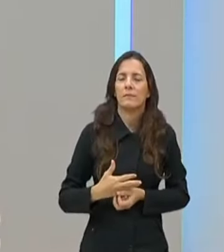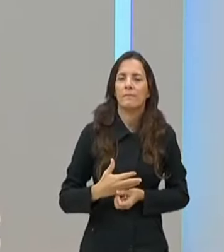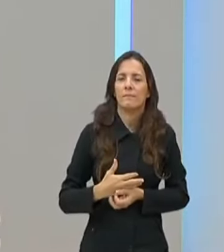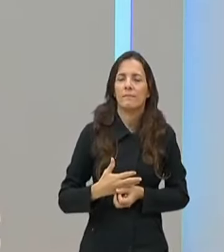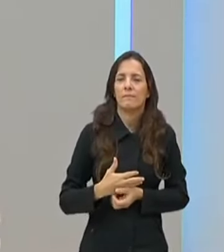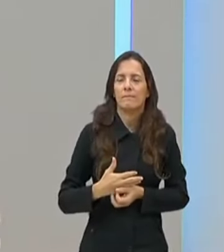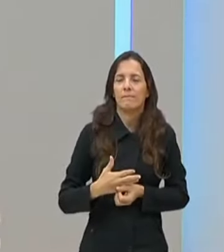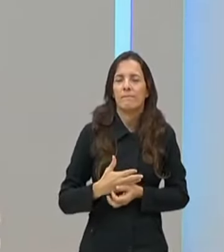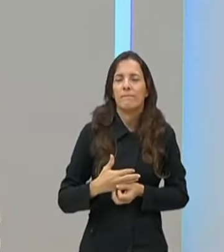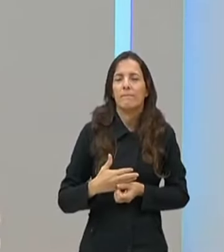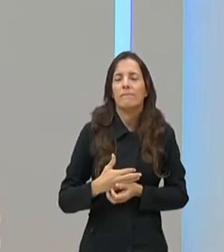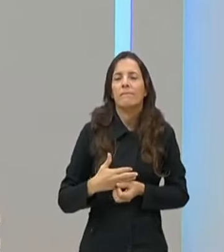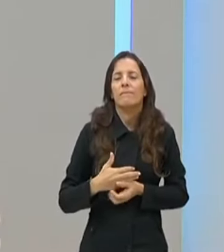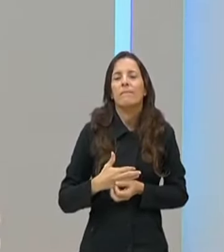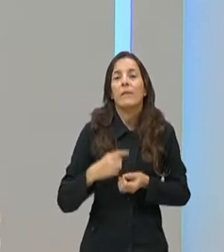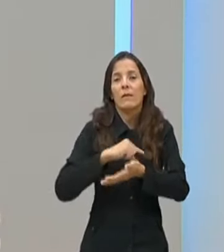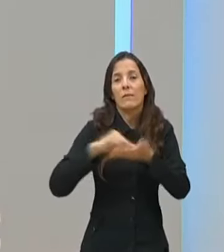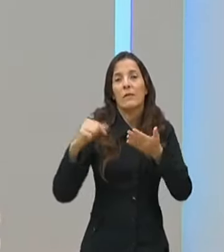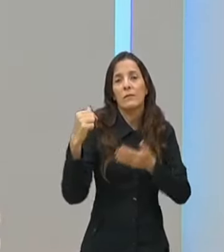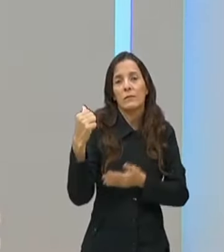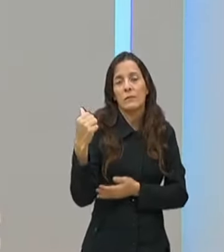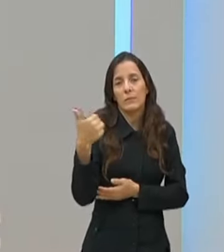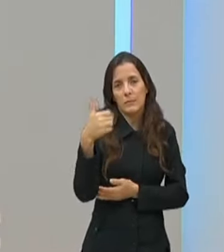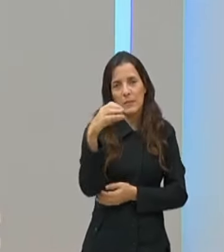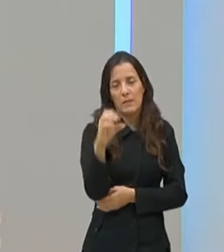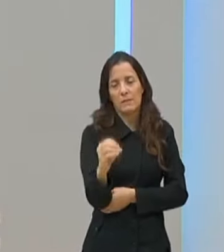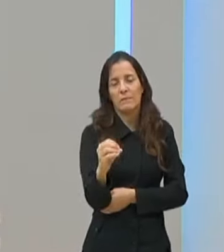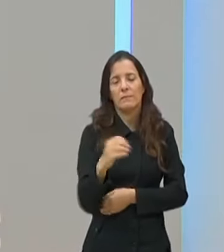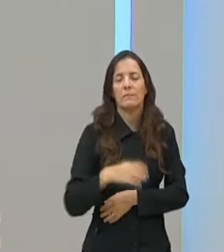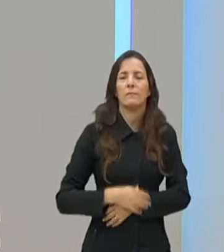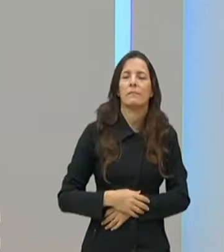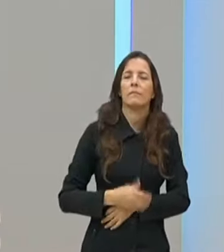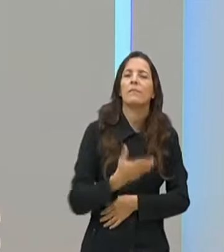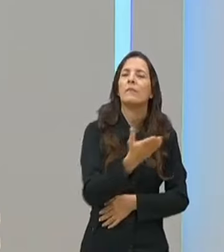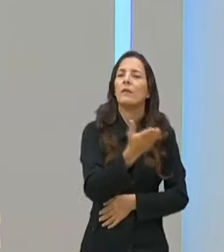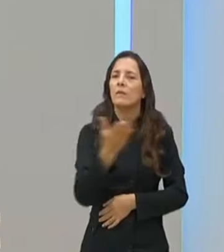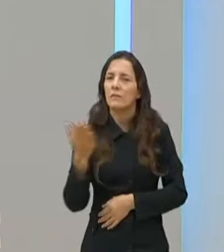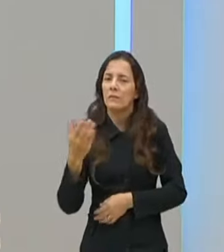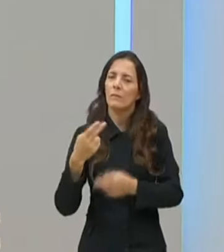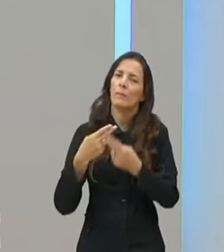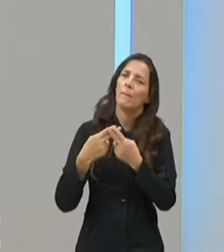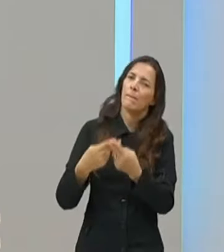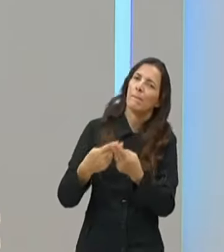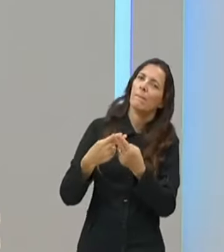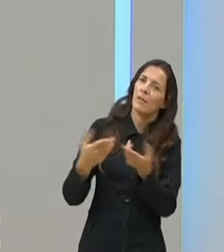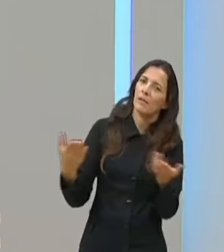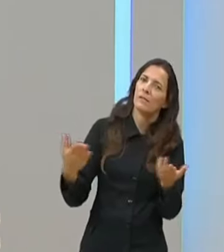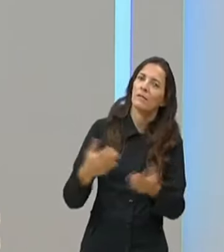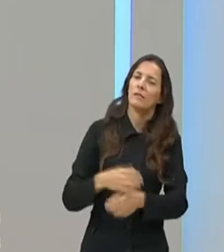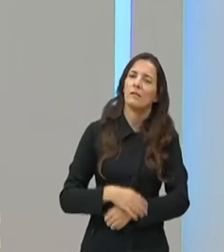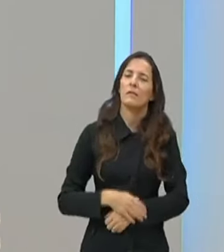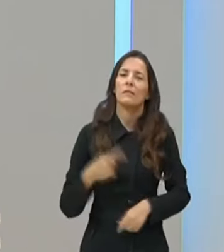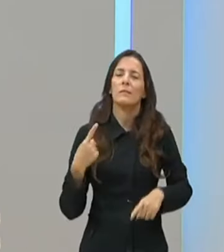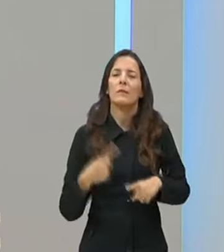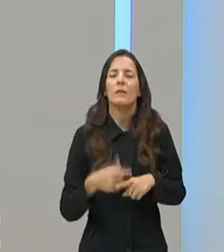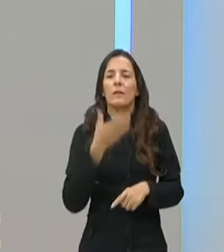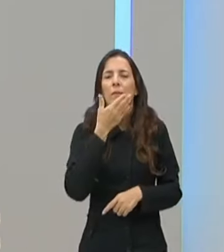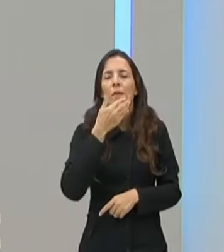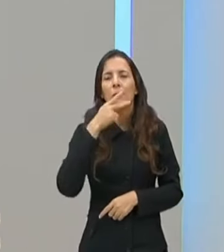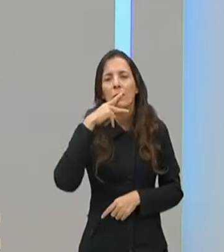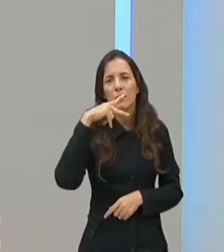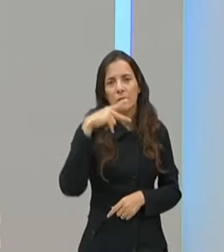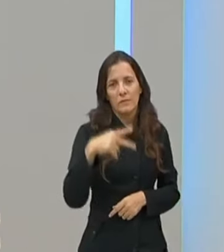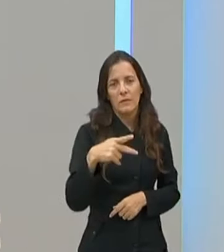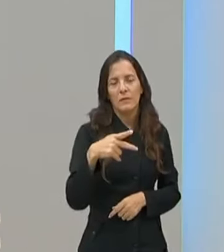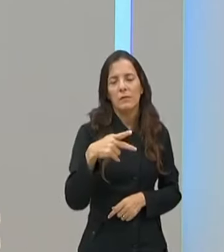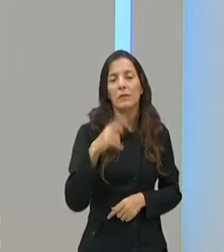irmãos, tomai por exemplo de aflição e paciência os profetas que falaram em nome